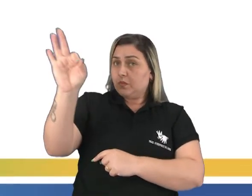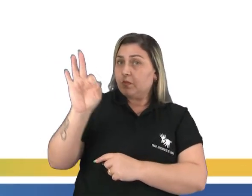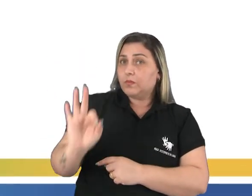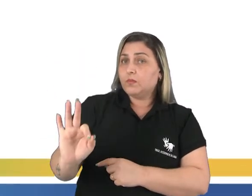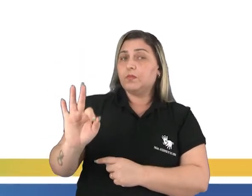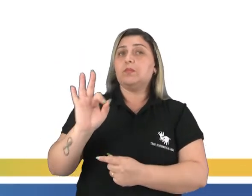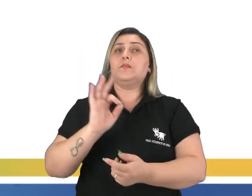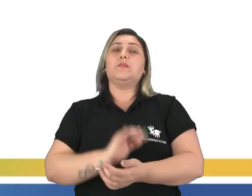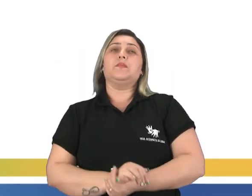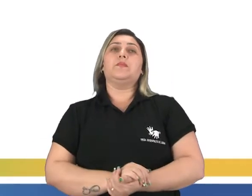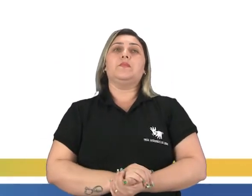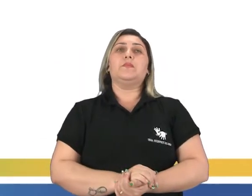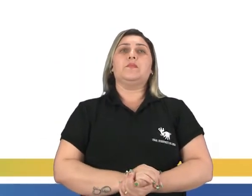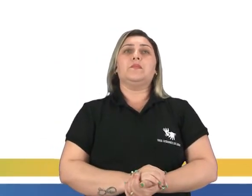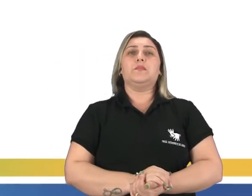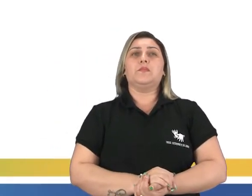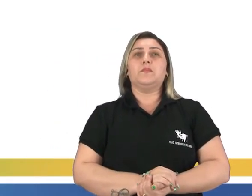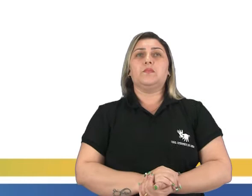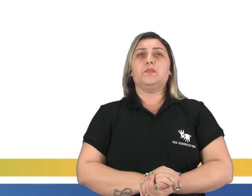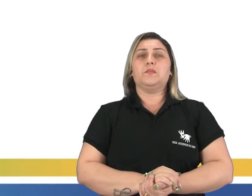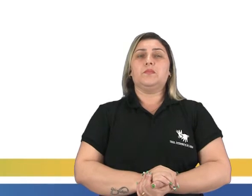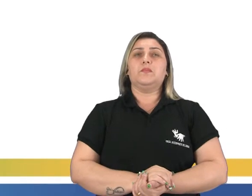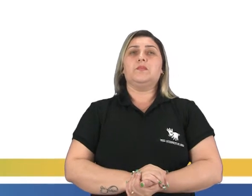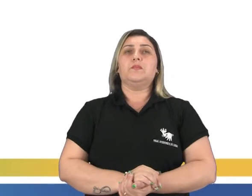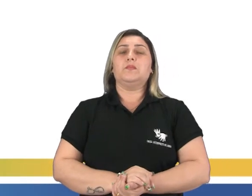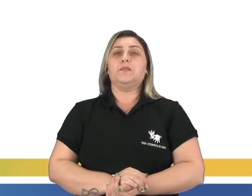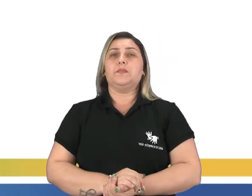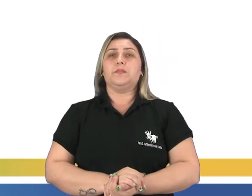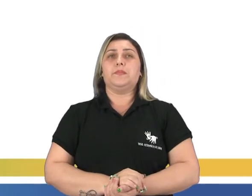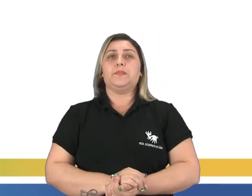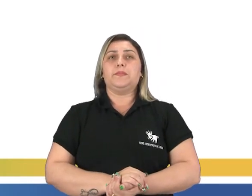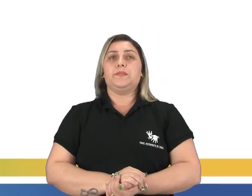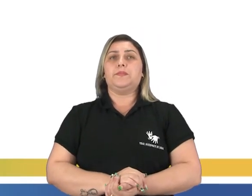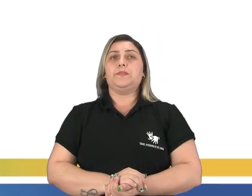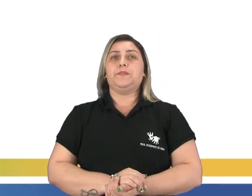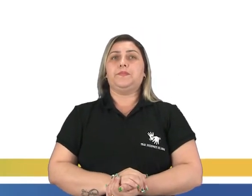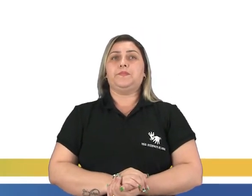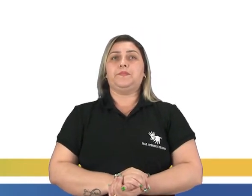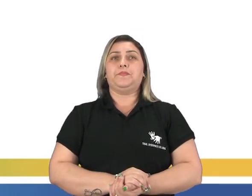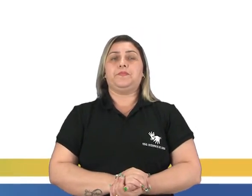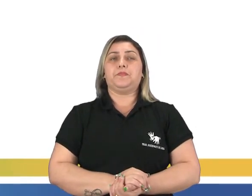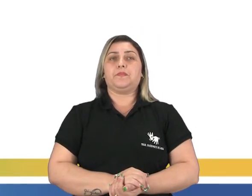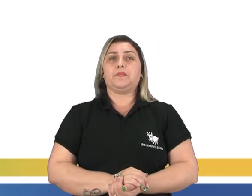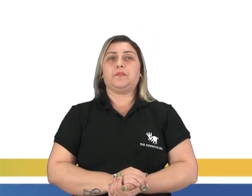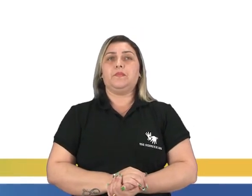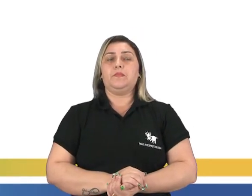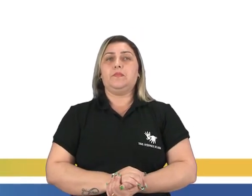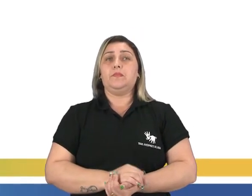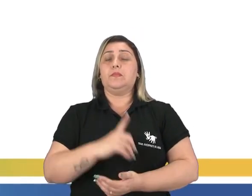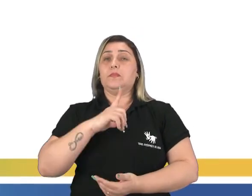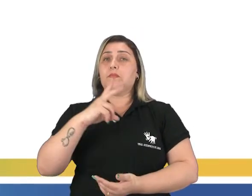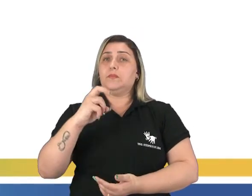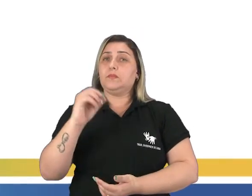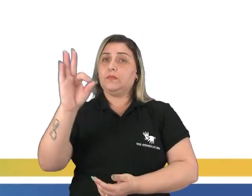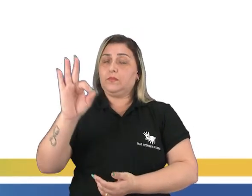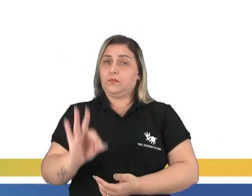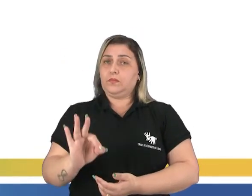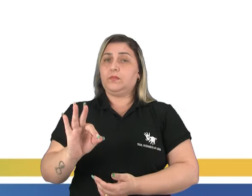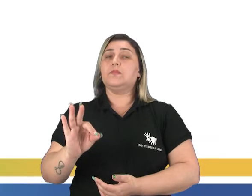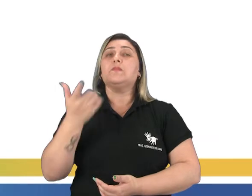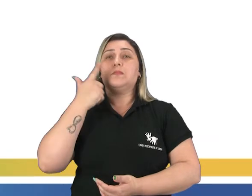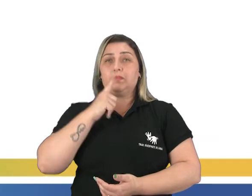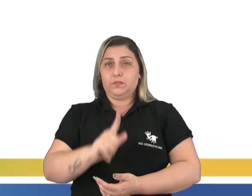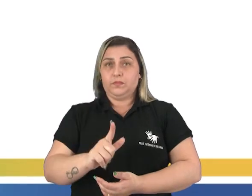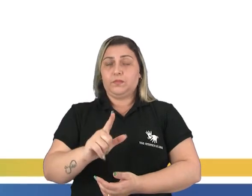decimal. Mas você pode deixar também na forma percentual, que nós estudamos nas aulas anteriores, que é igual a 50%. Ou seja, tem 50% de chance de ele